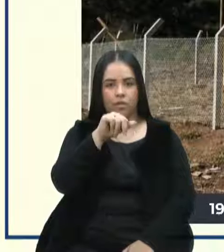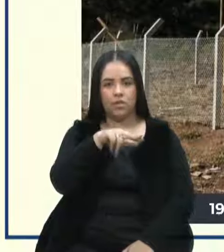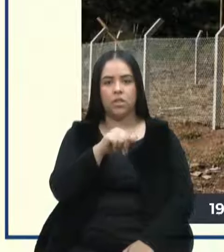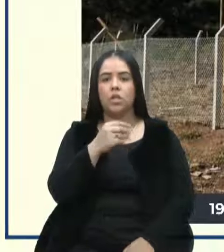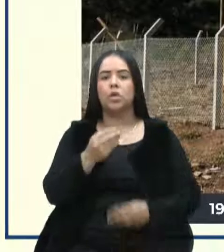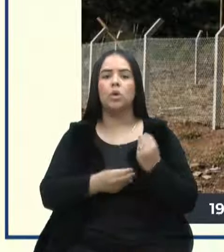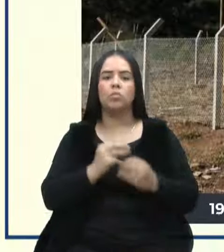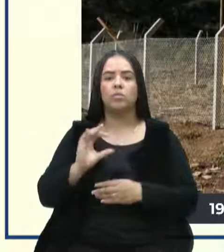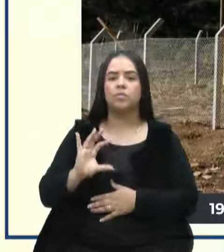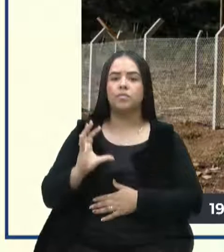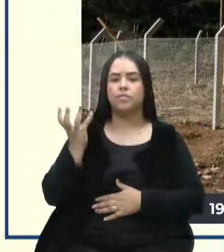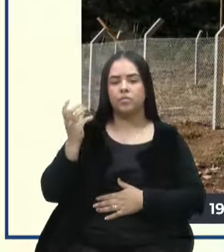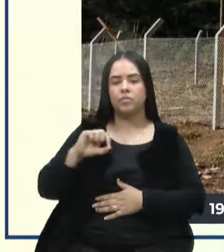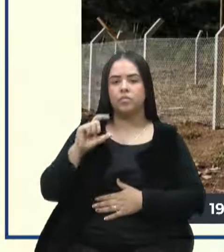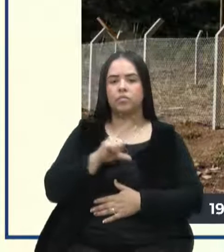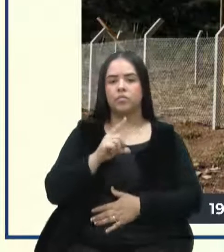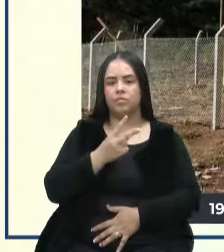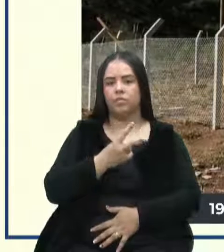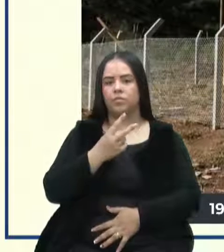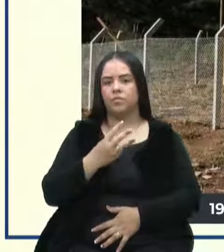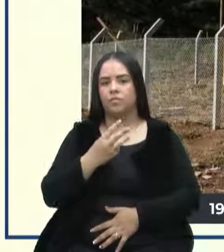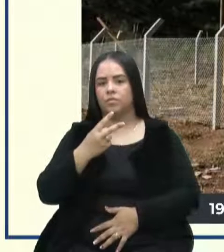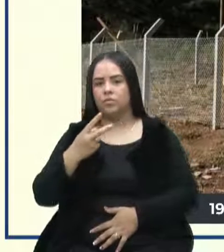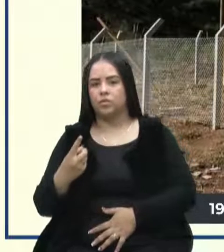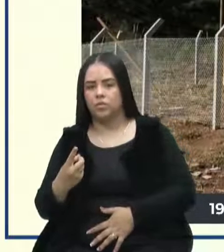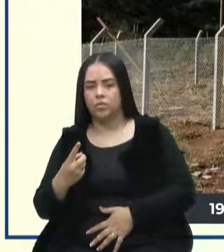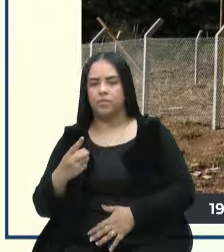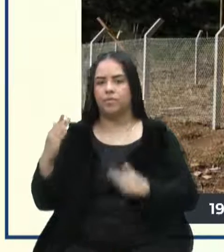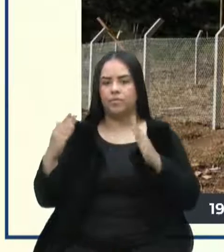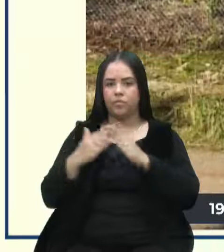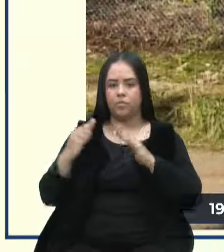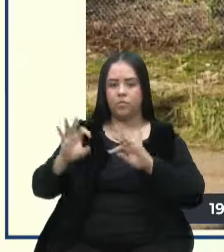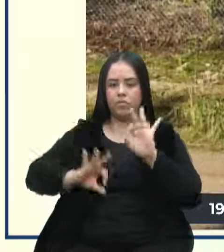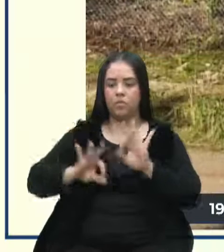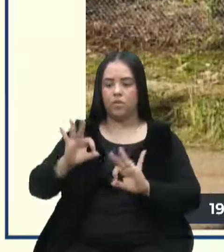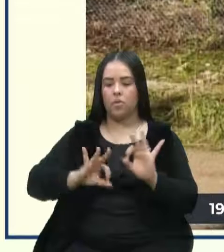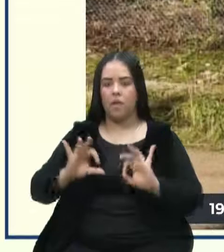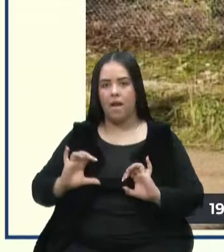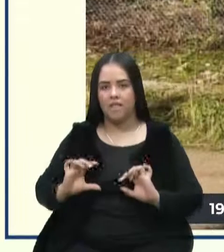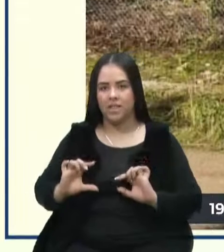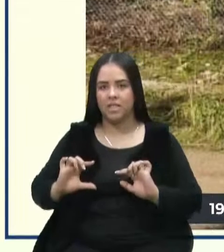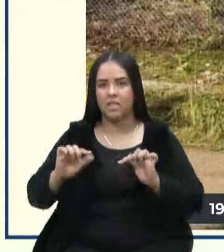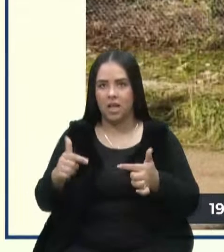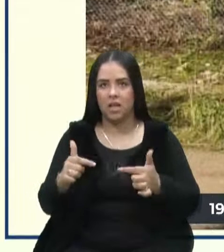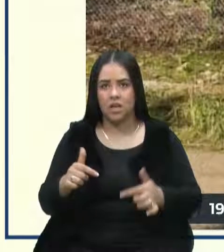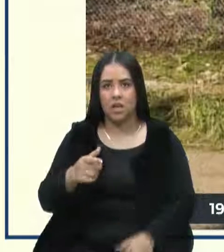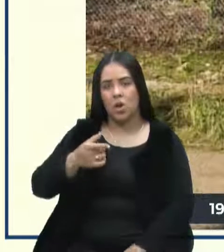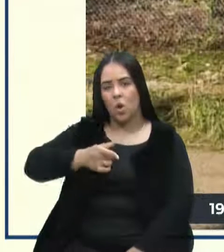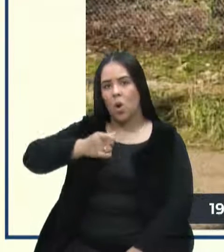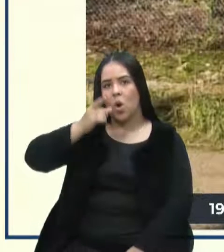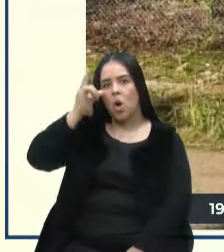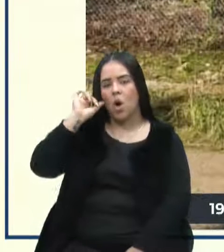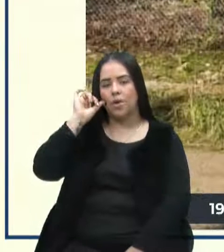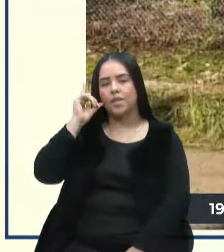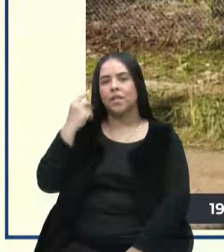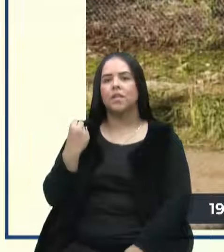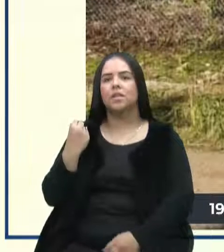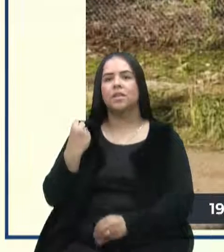está a situação das 231 casas do projeto avançado E ontem foi entregue então